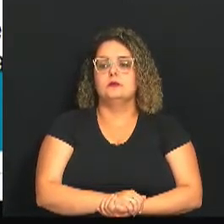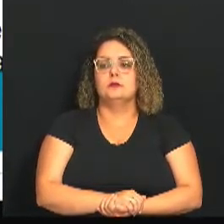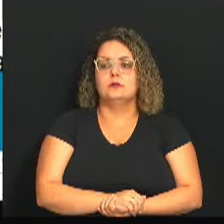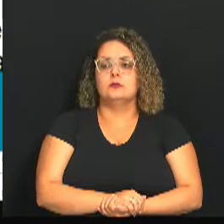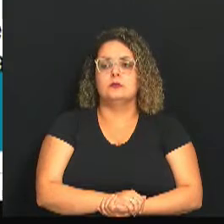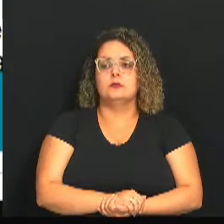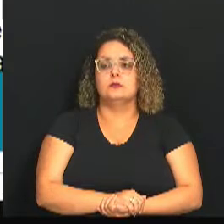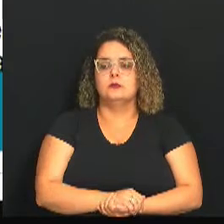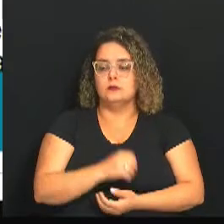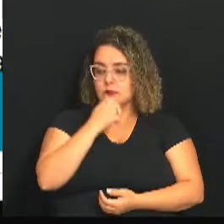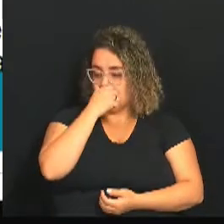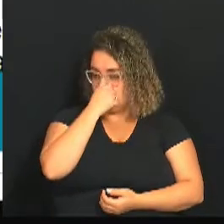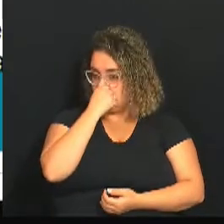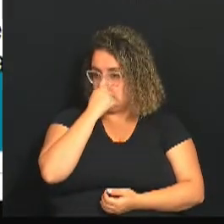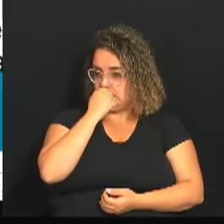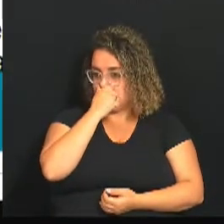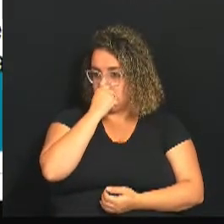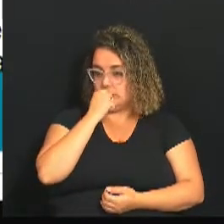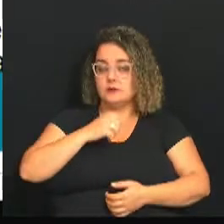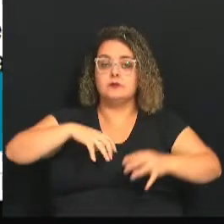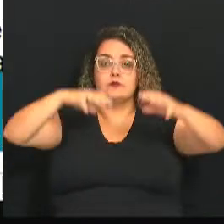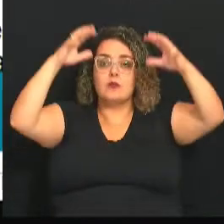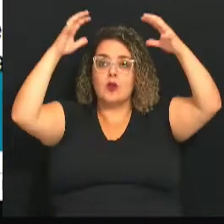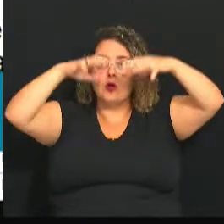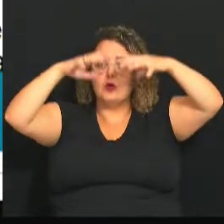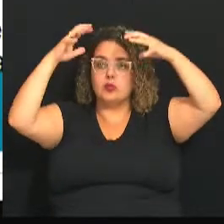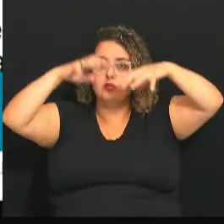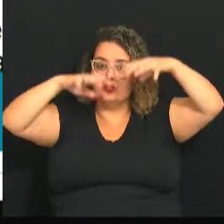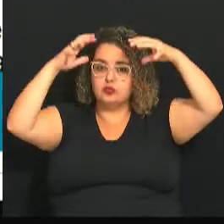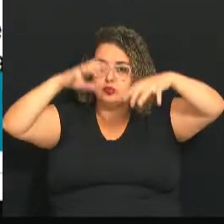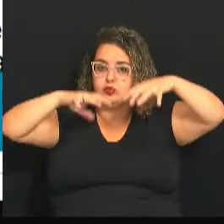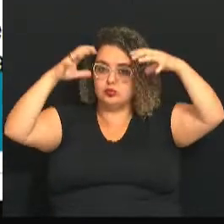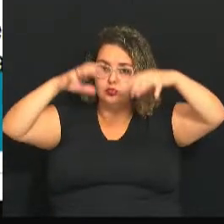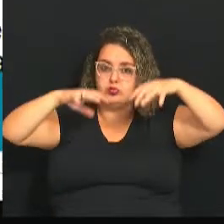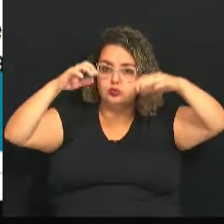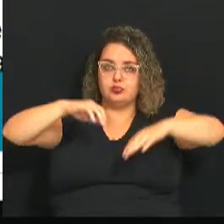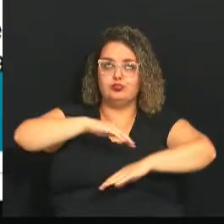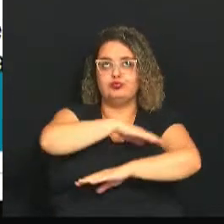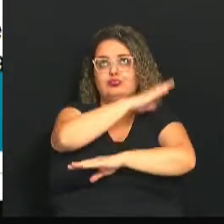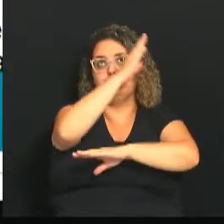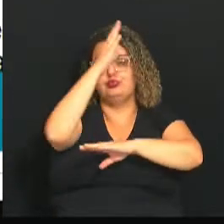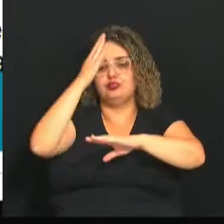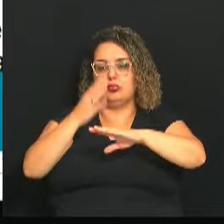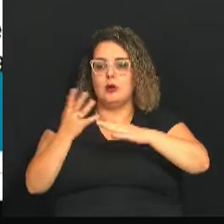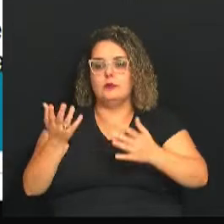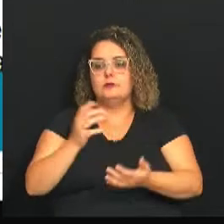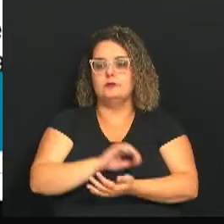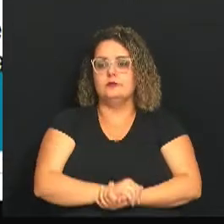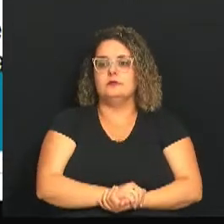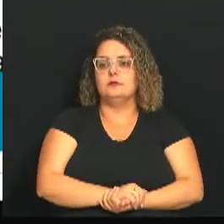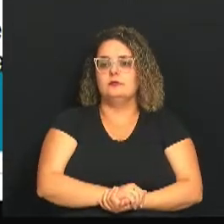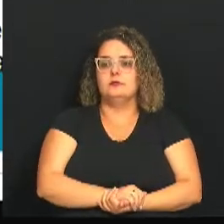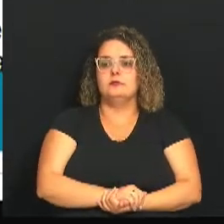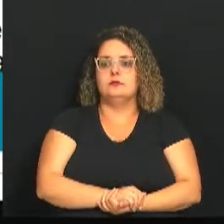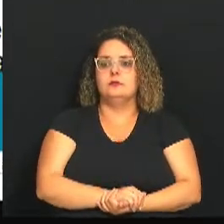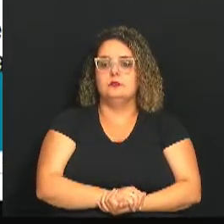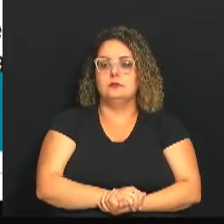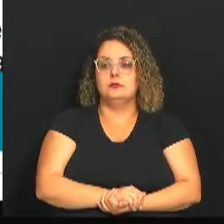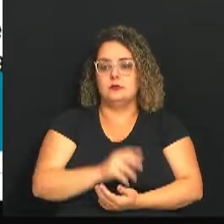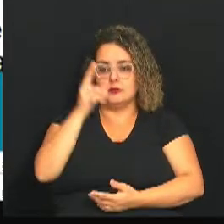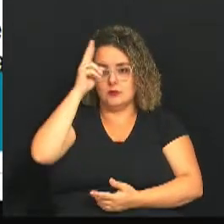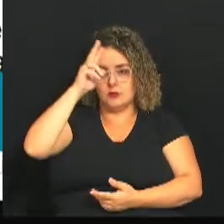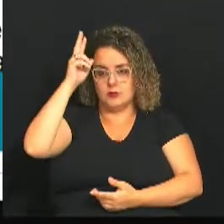quantitativos de chuva acumulada em 24 horas, né, a gente ordenou a série histórica de chuvas